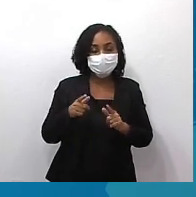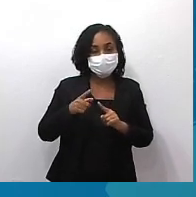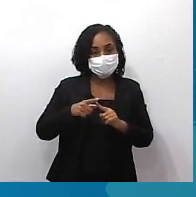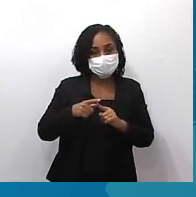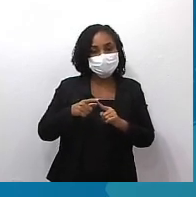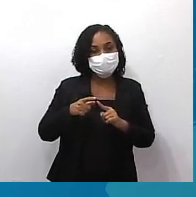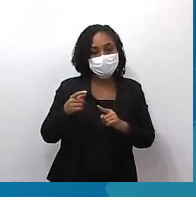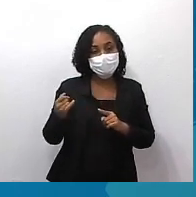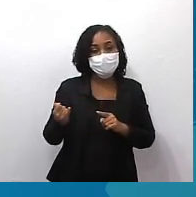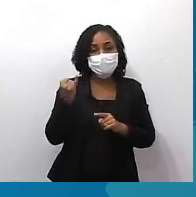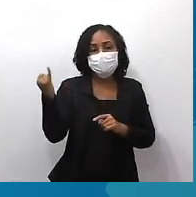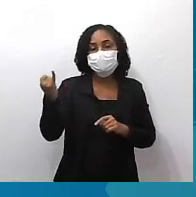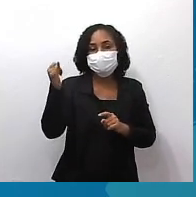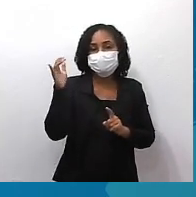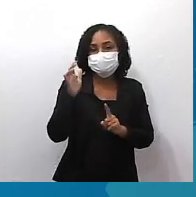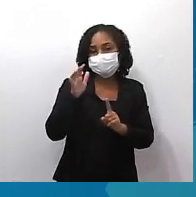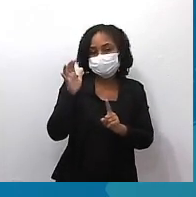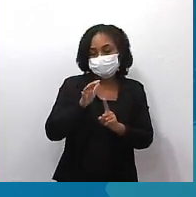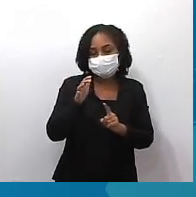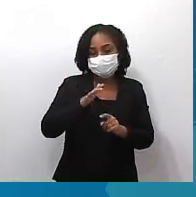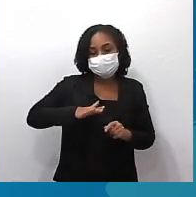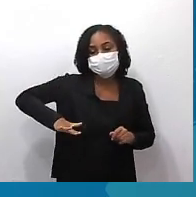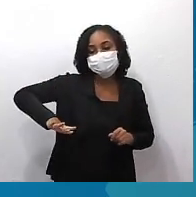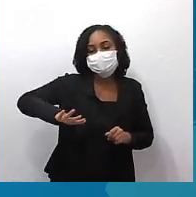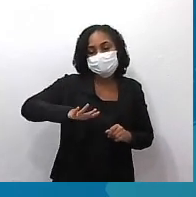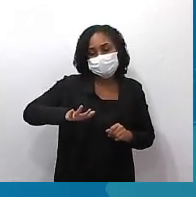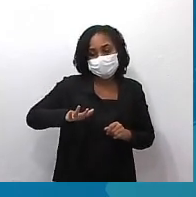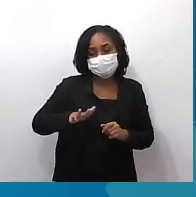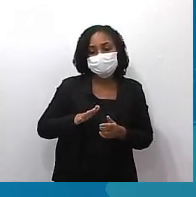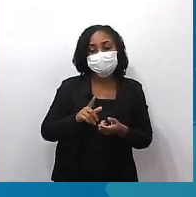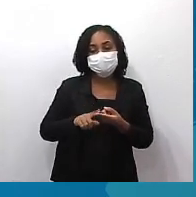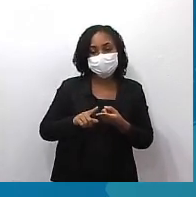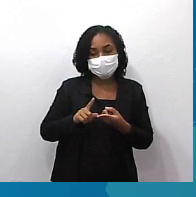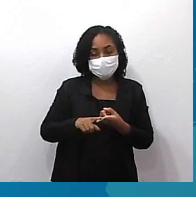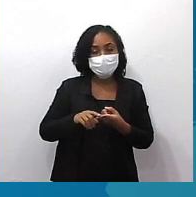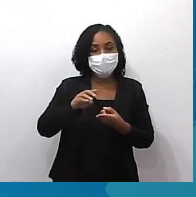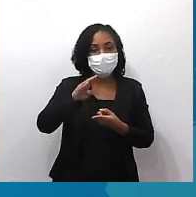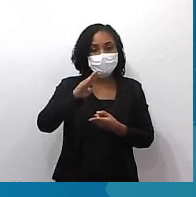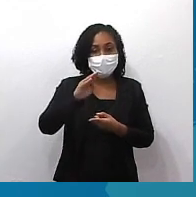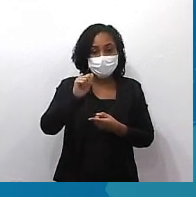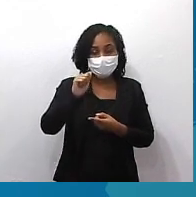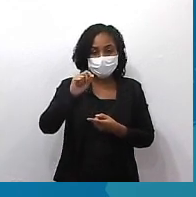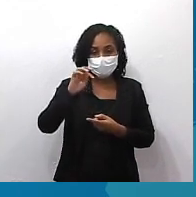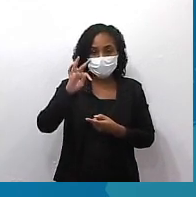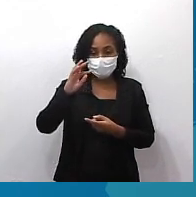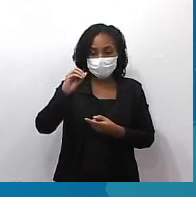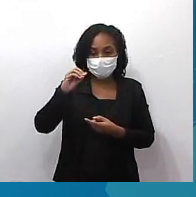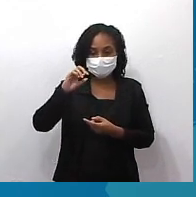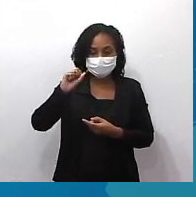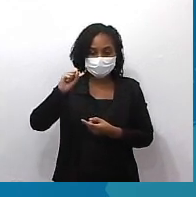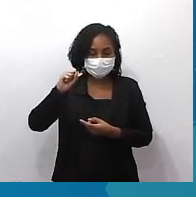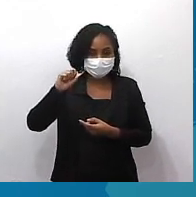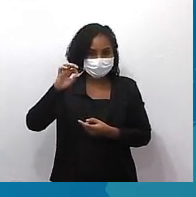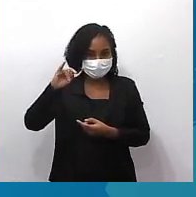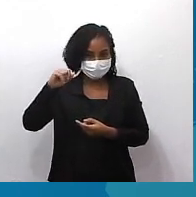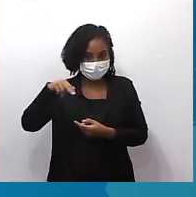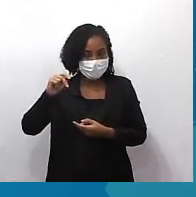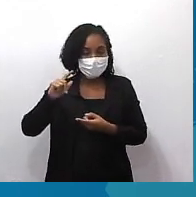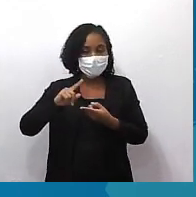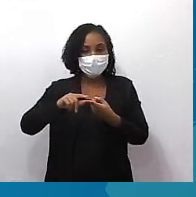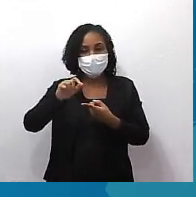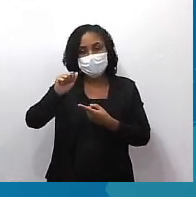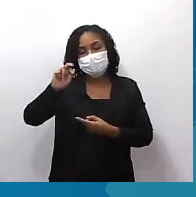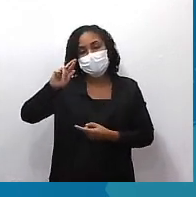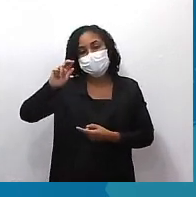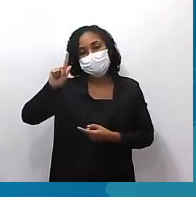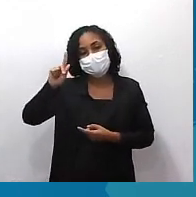de fundamental importância o investimento nessa área. Bacia do Tocantins-Araguaia, ela é a segunda maior em produção de energia, tá? Ela é formada